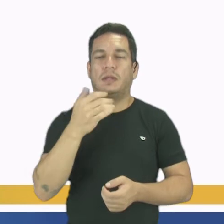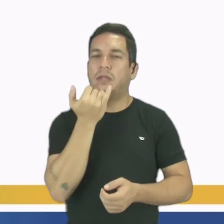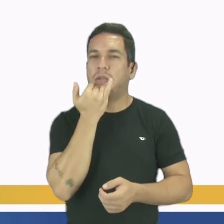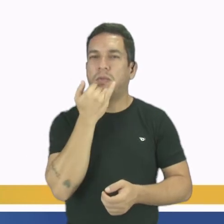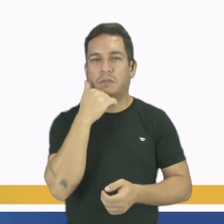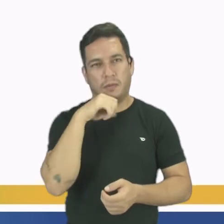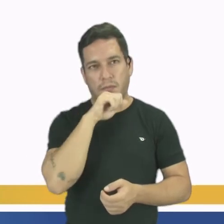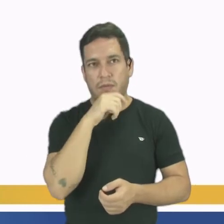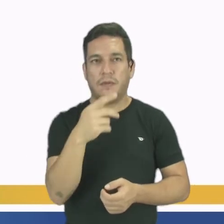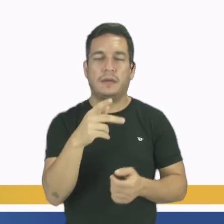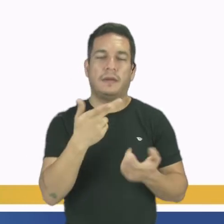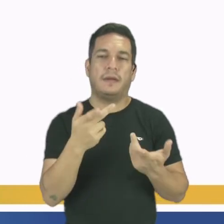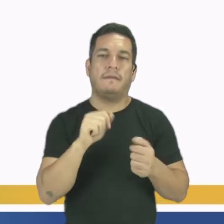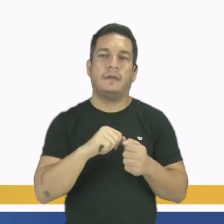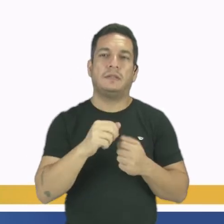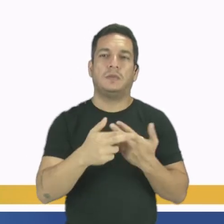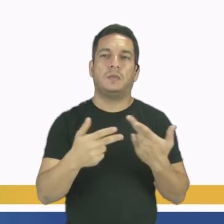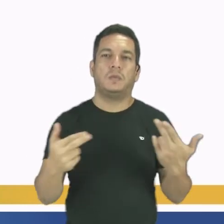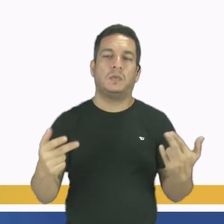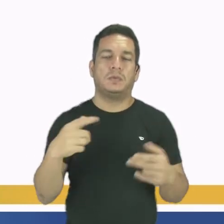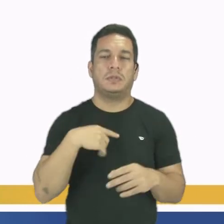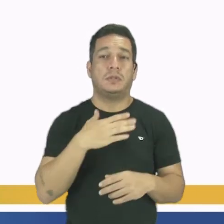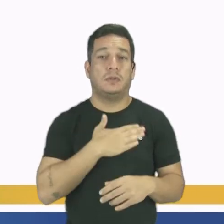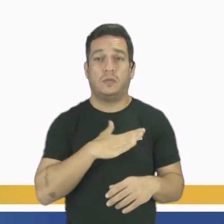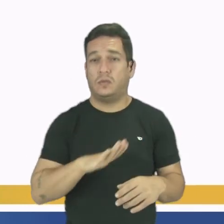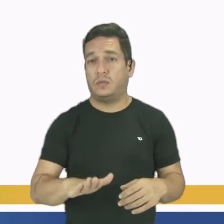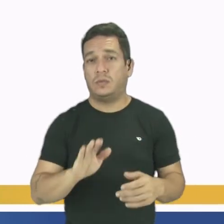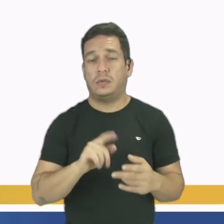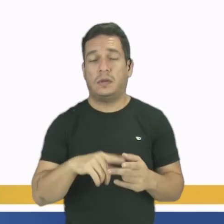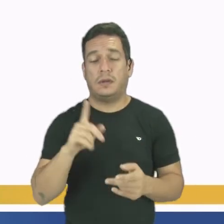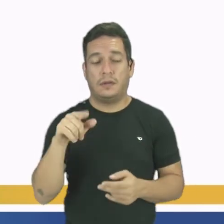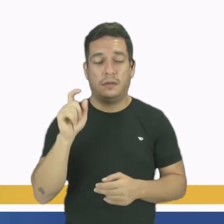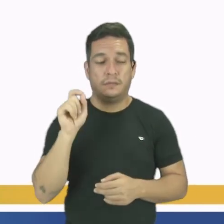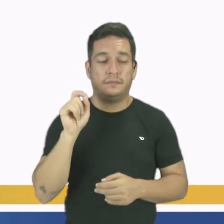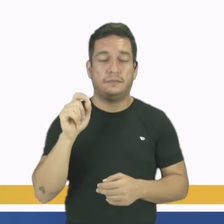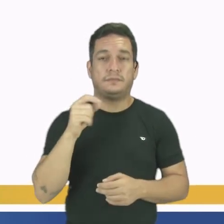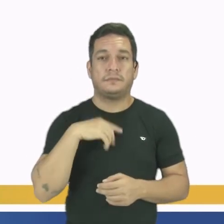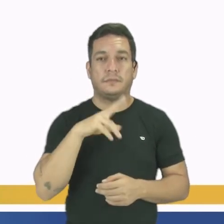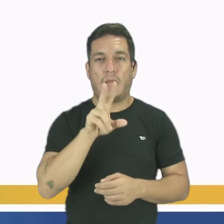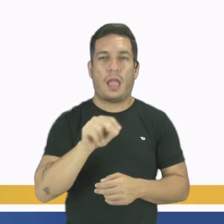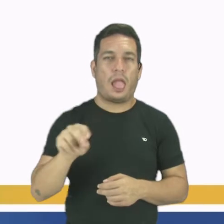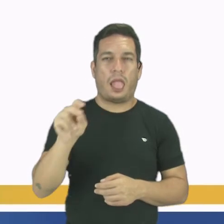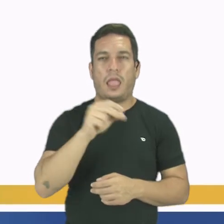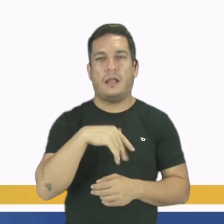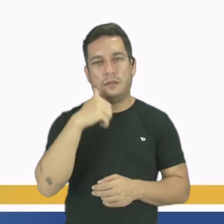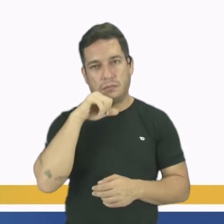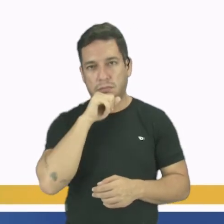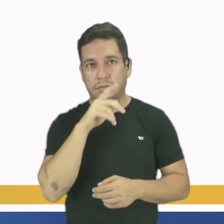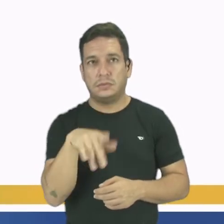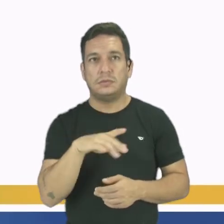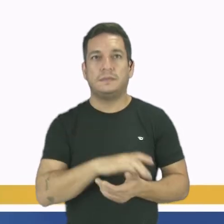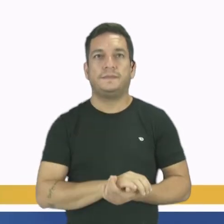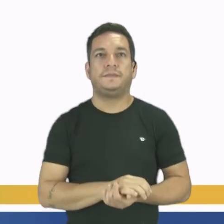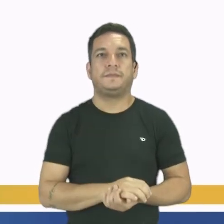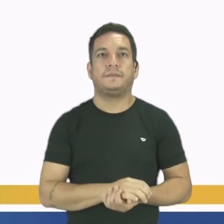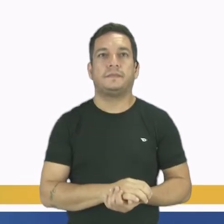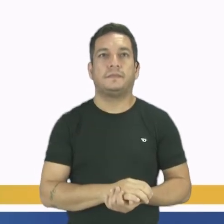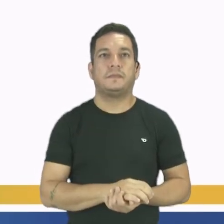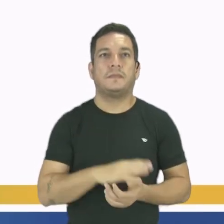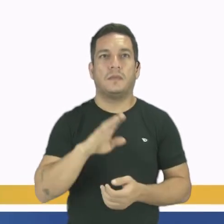fez alguma coisa que ela não gostou e que aí tá enganar ela. Essa é ótima.